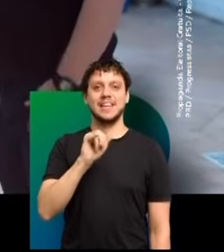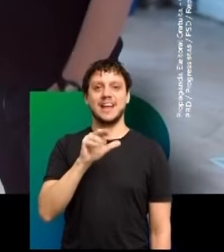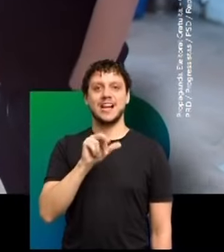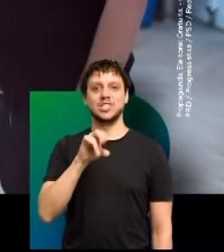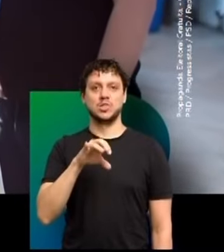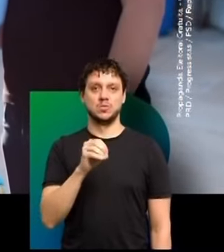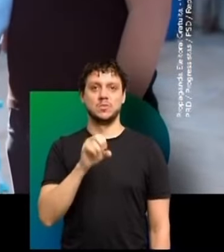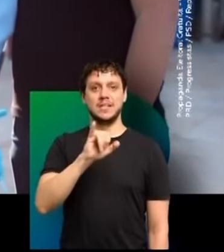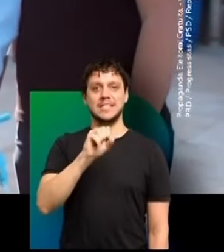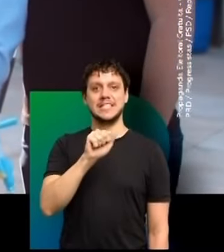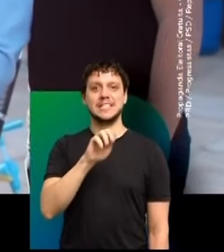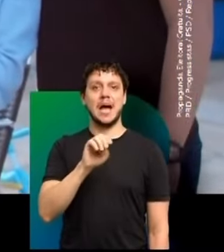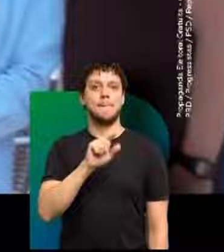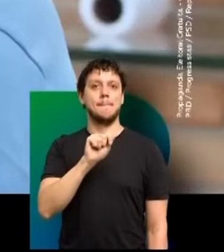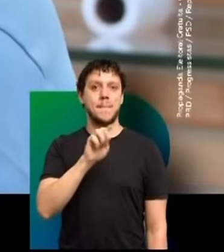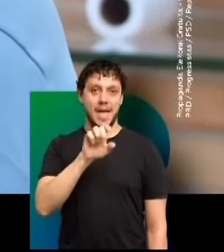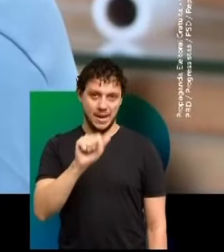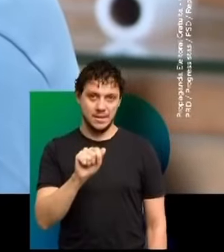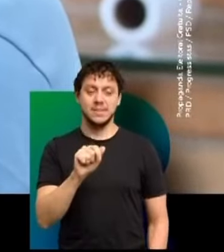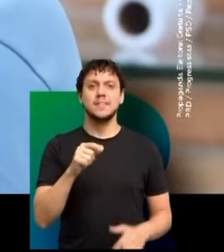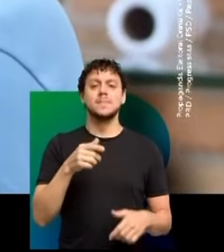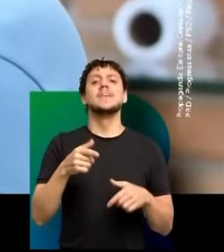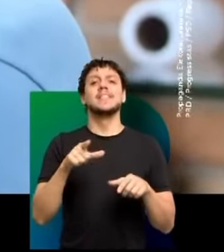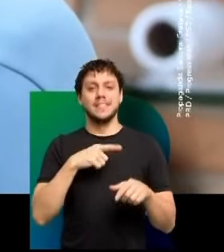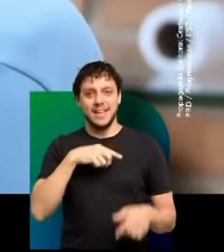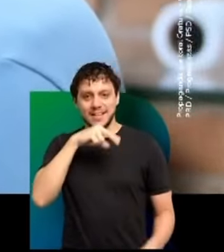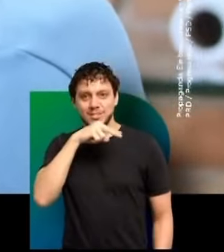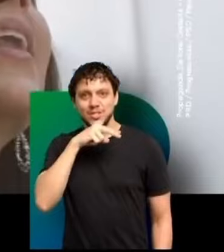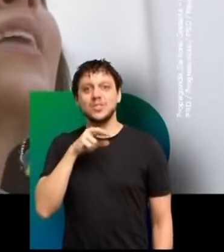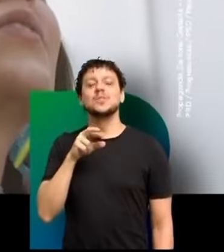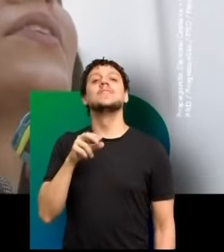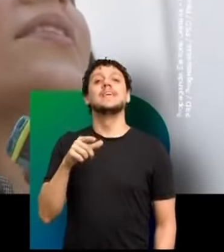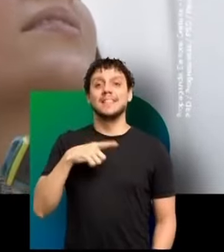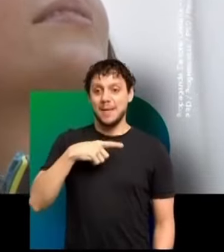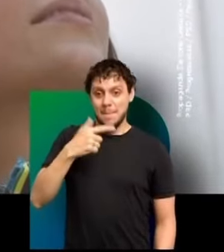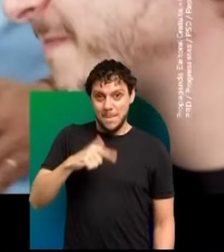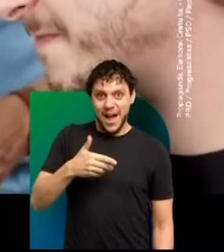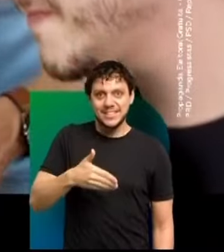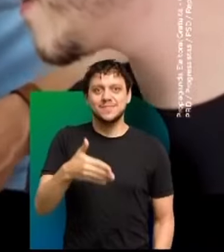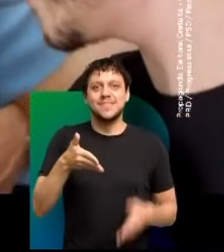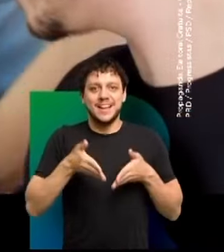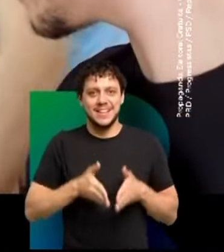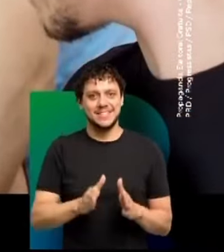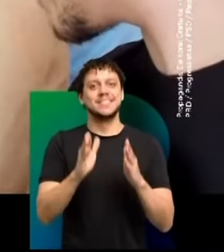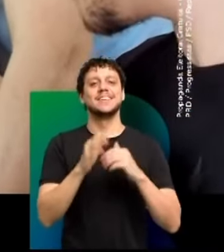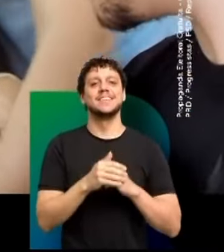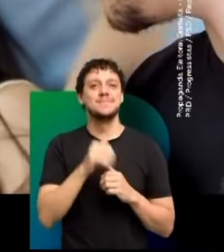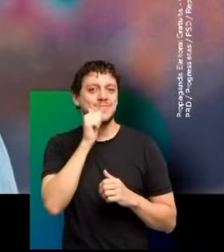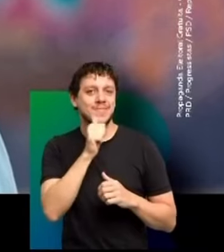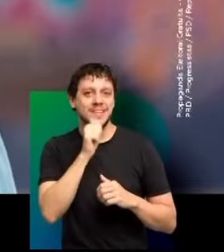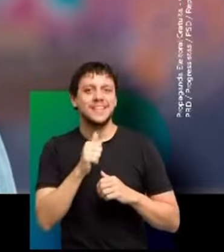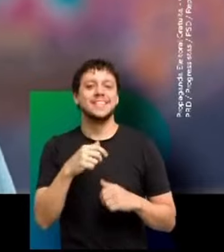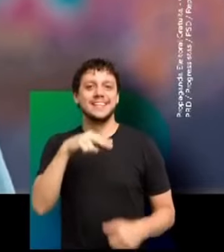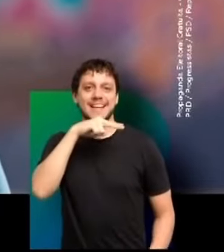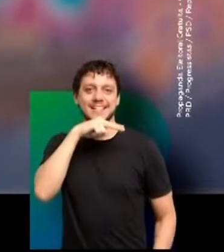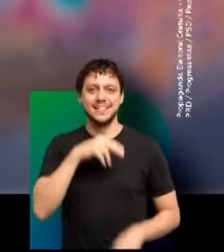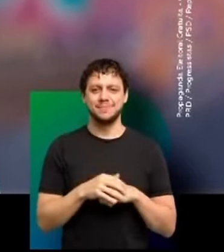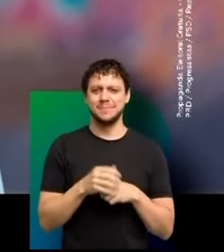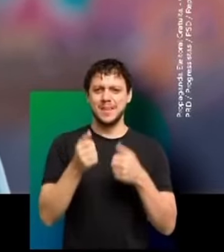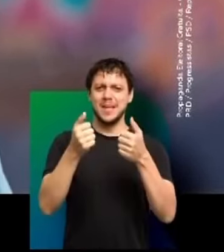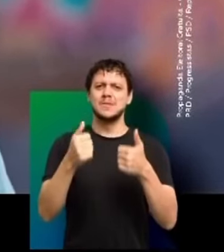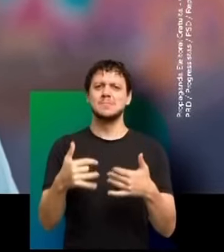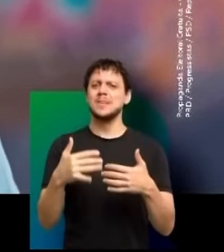da Mayara, do Ricardinho, da Isabela, vovô do Ricardinho Neto, logo, logo, vou ter mais uma netinha. Sabe o que eu